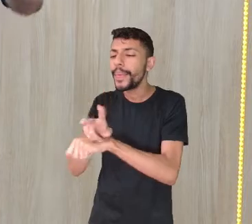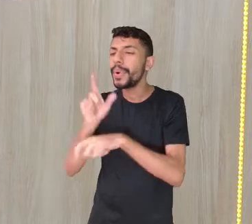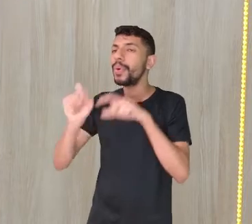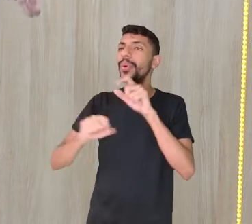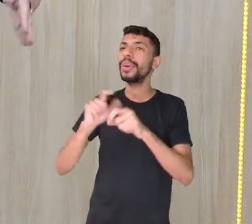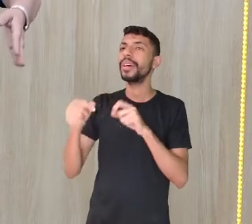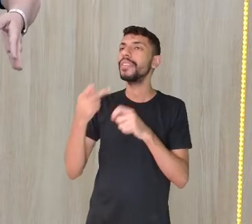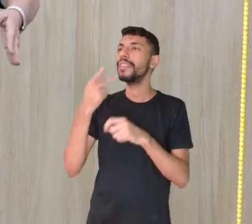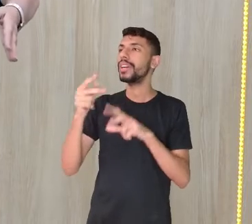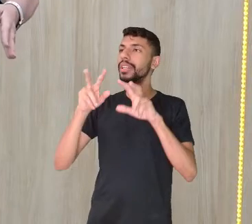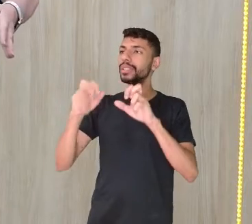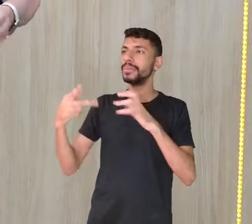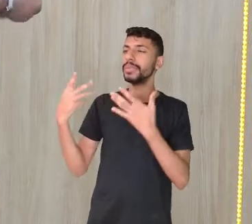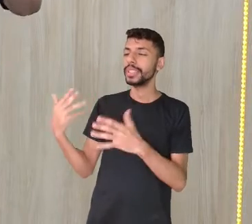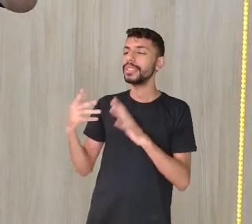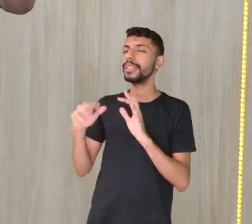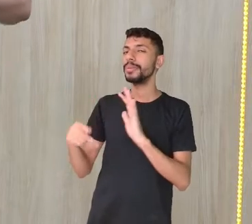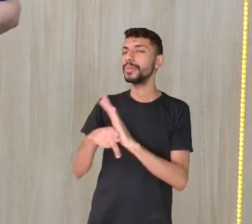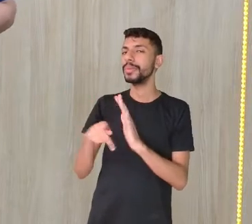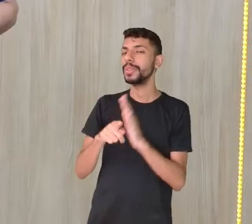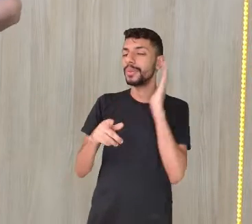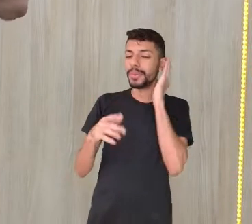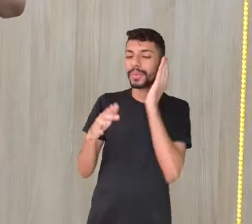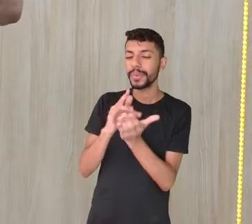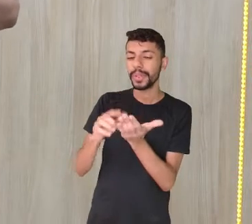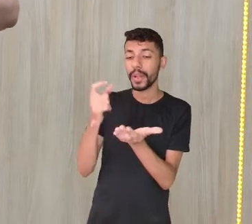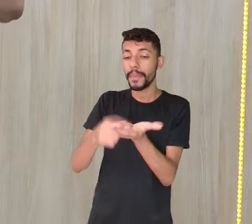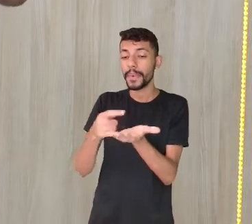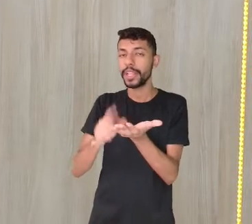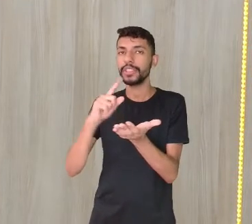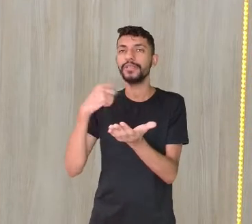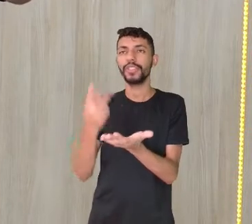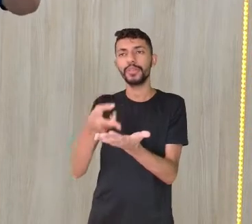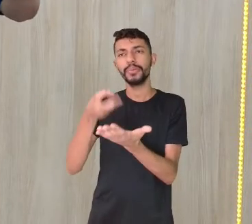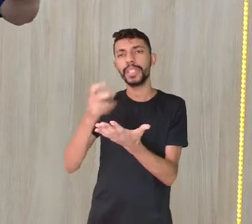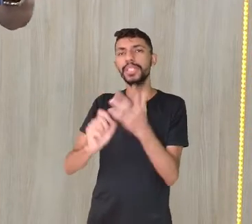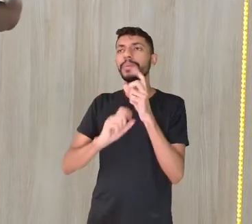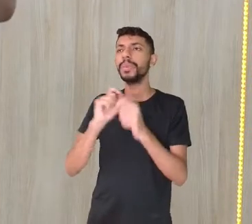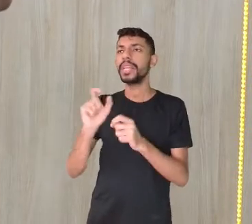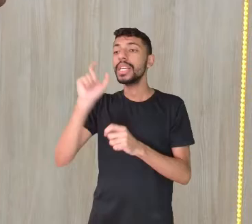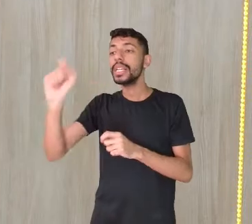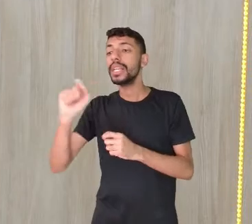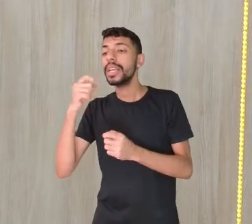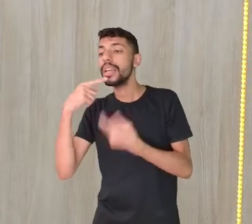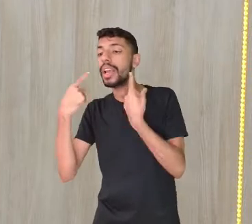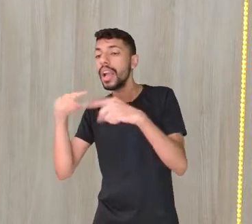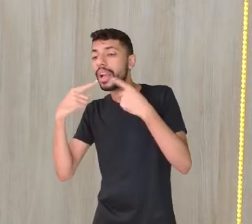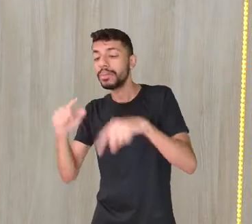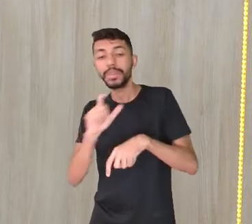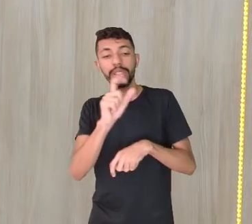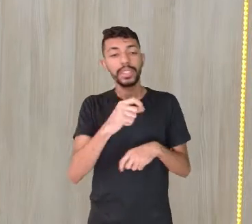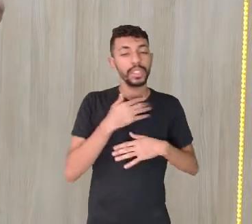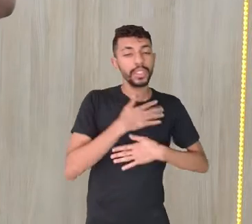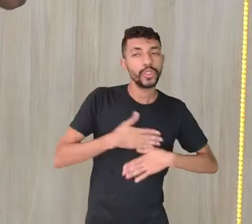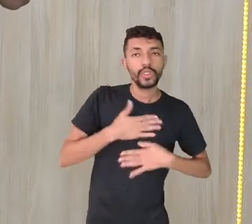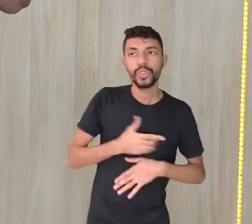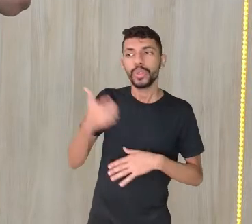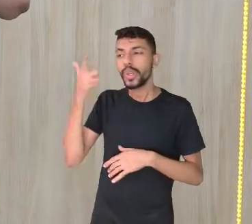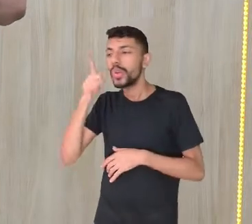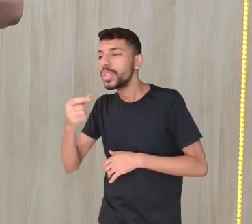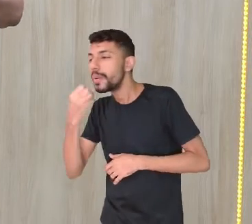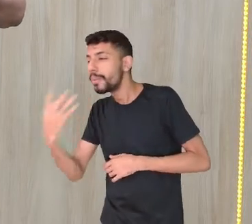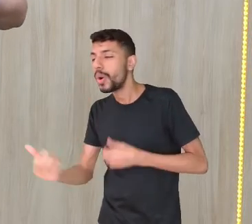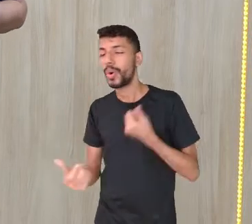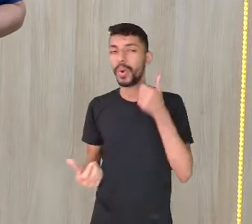dele no próprio celular. Então, no próprio aplicativo, a gente vai ver quem é que está reclamando, quem está achando bom, quem se deu mal, quem se deu